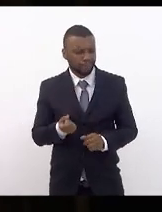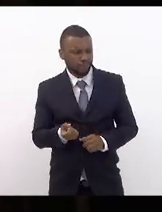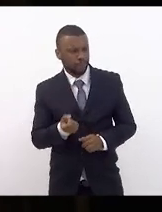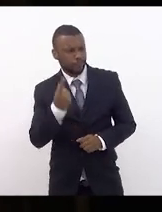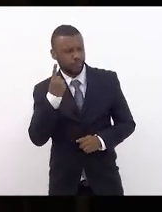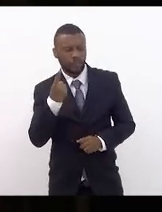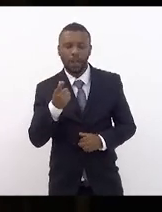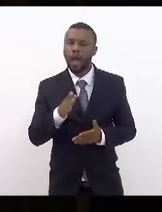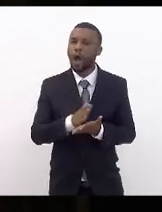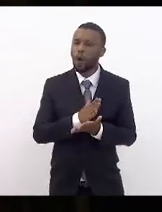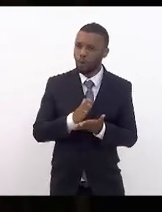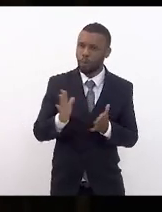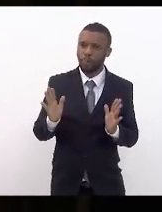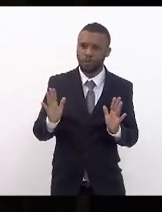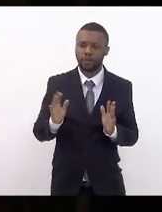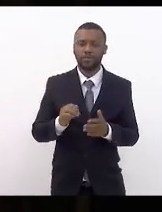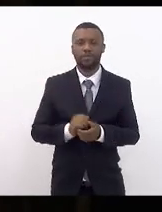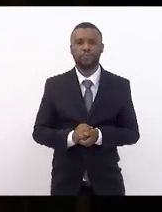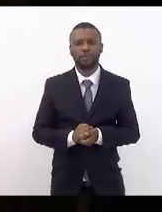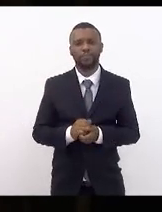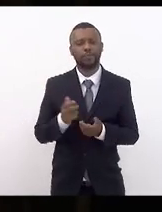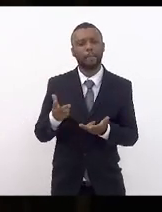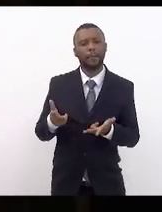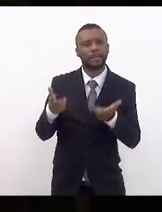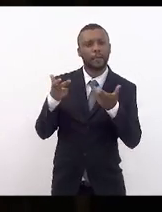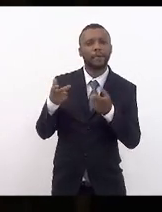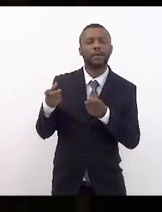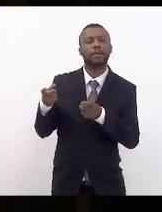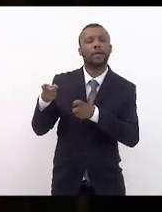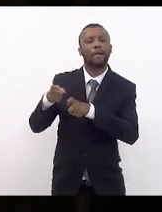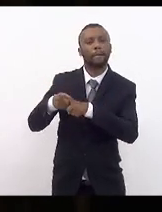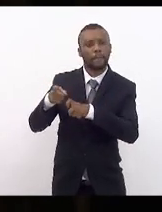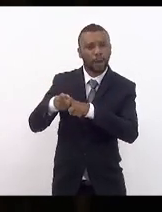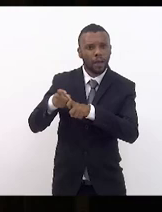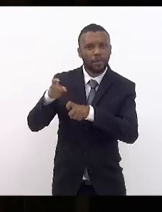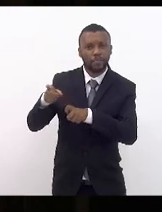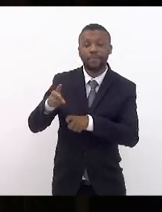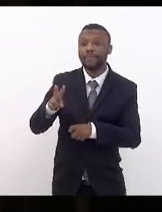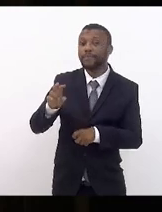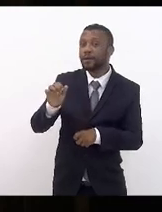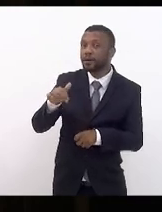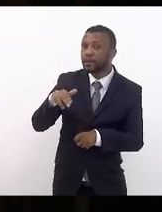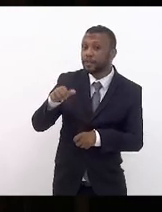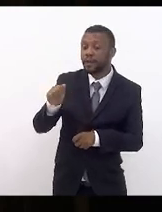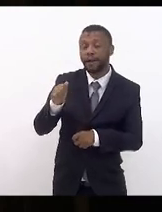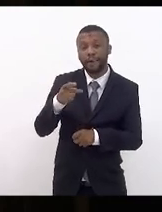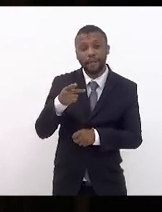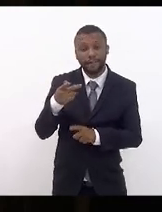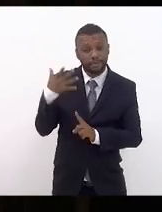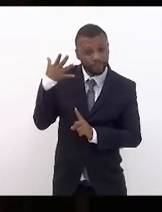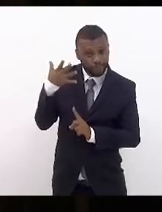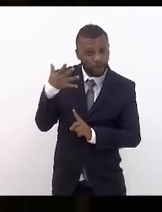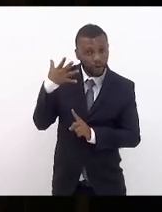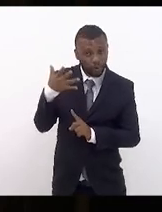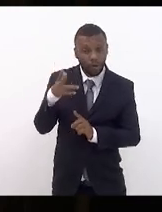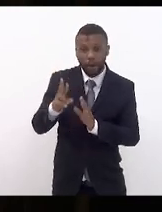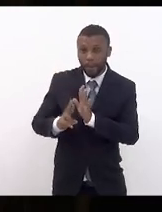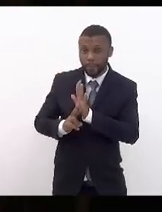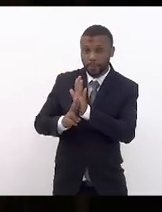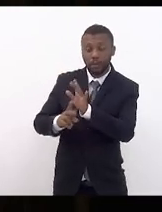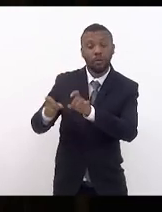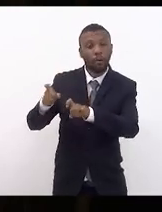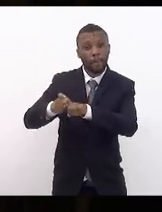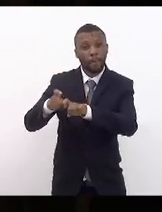em alguns. Veja que o doutor Viana falou em nome dos médicos. E quantos pastores aqui?